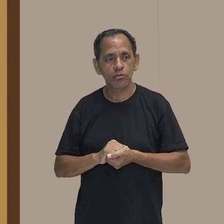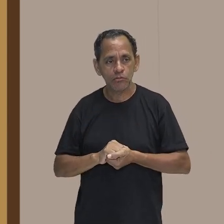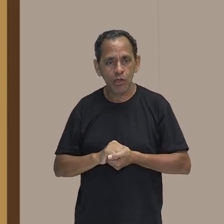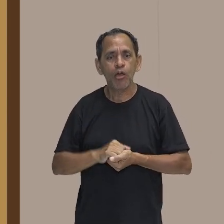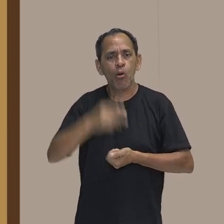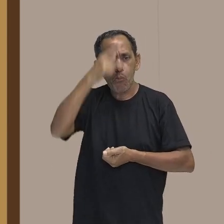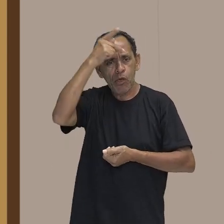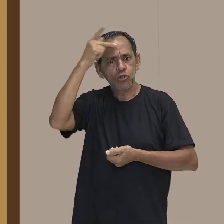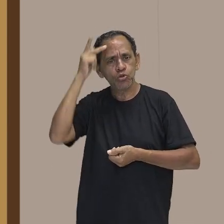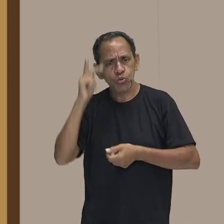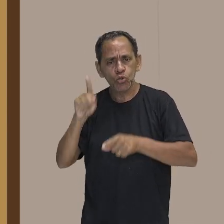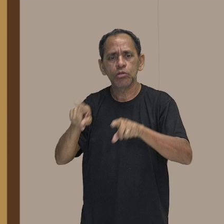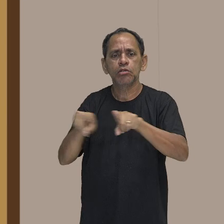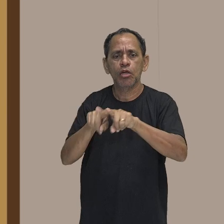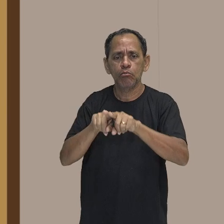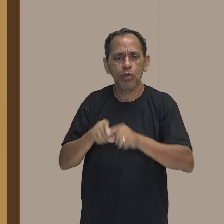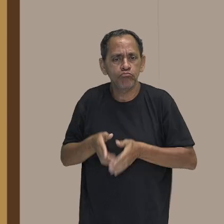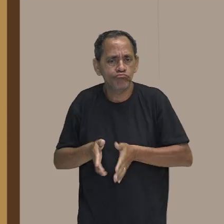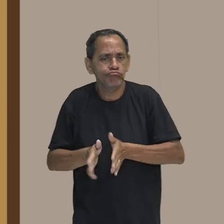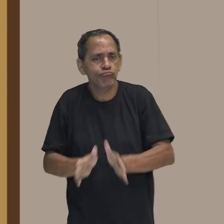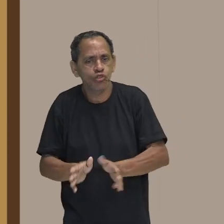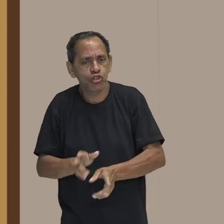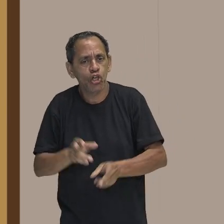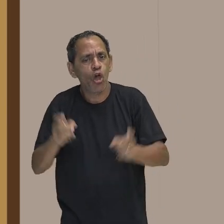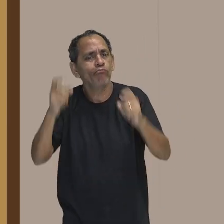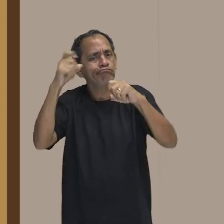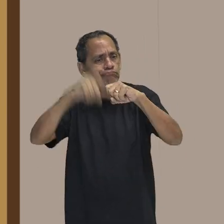por conta de uma relação mantida entre